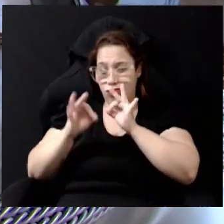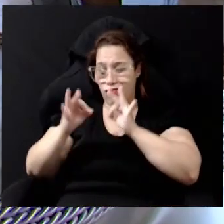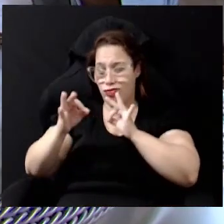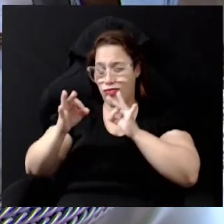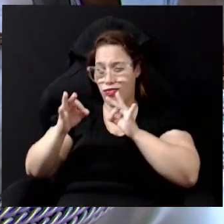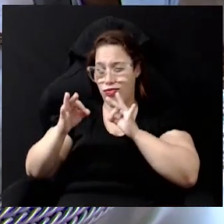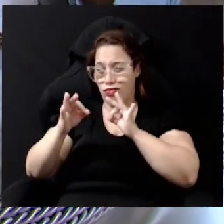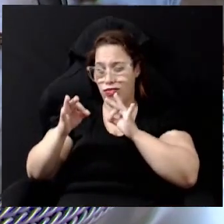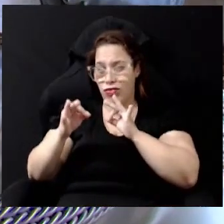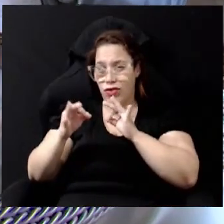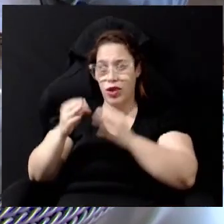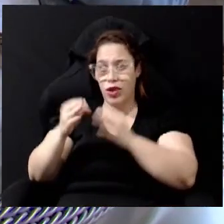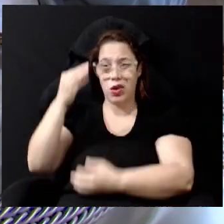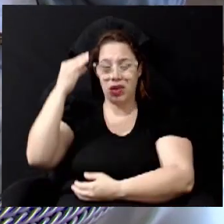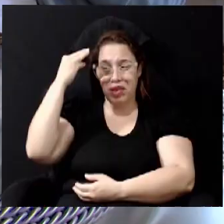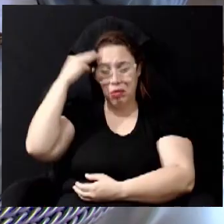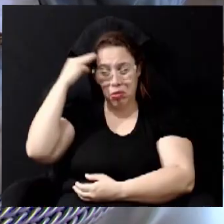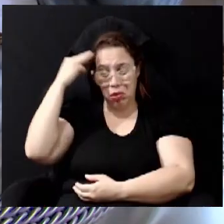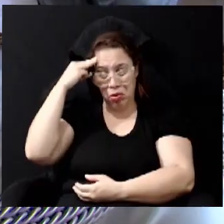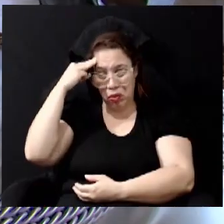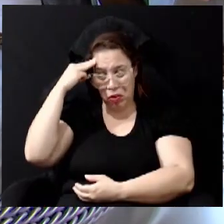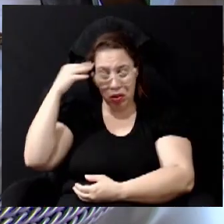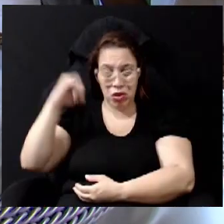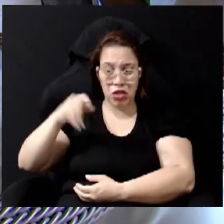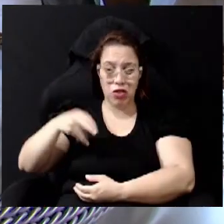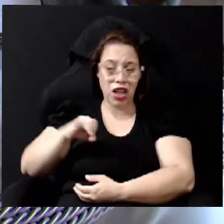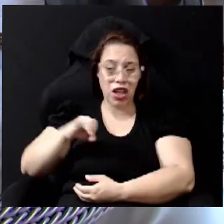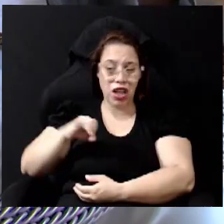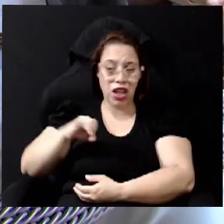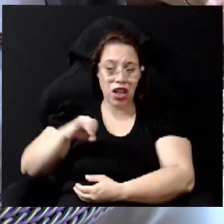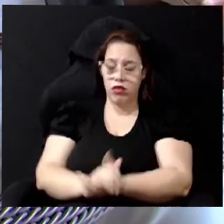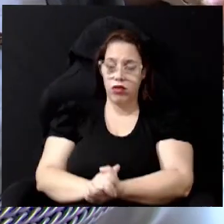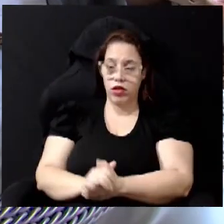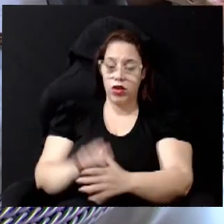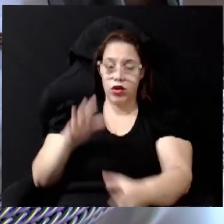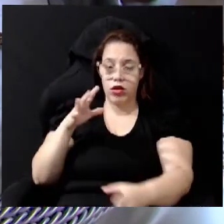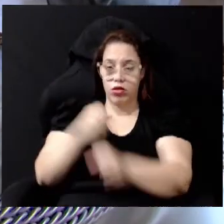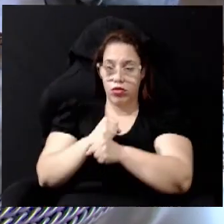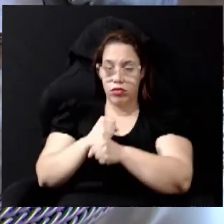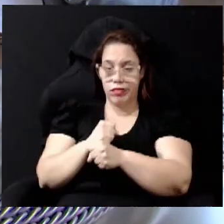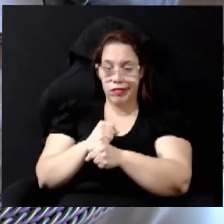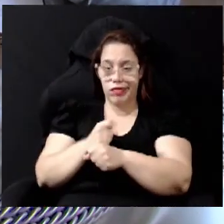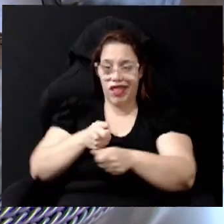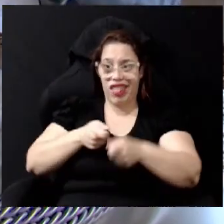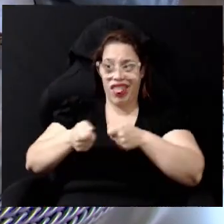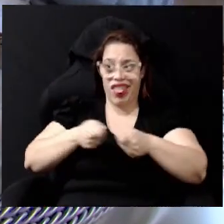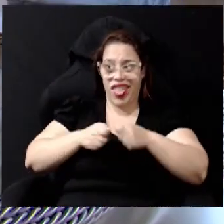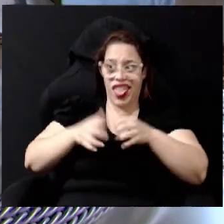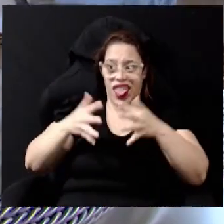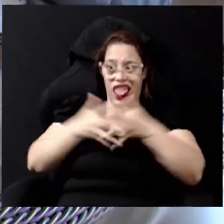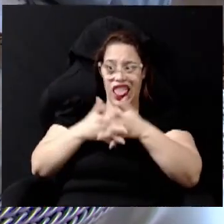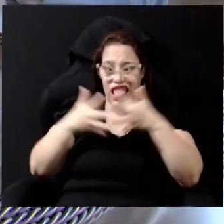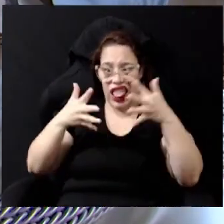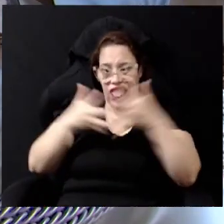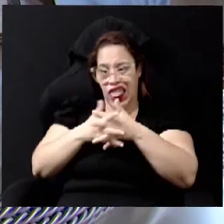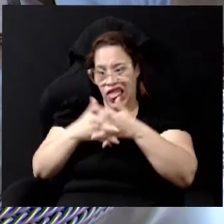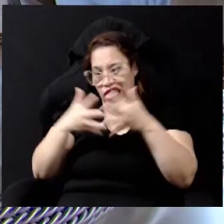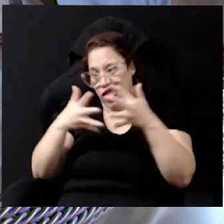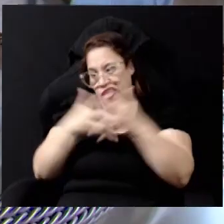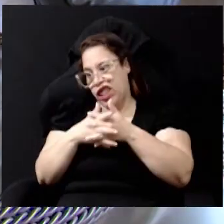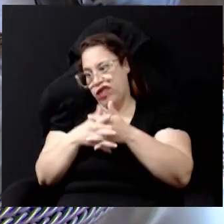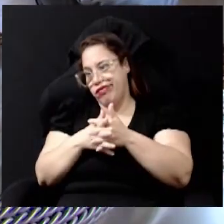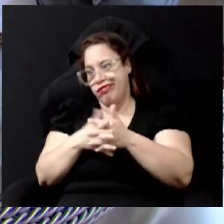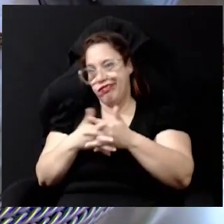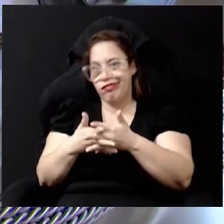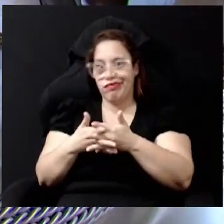memória inflacionária, e com isso, tudo somado, o descontrole financeiro. As pessoas acabaram entrando